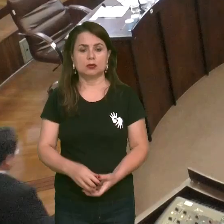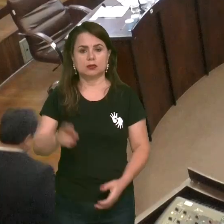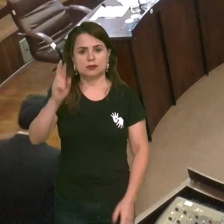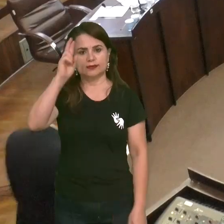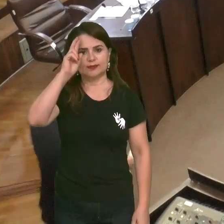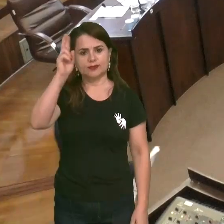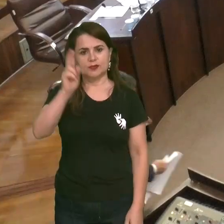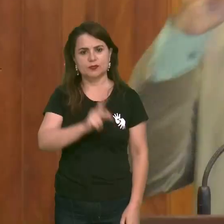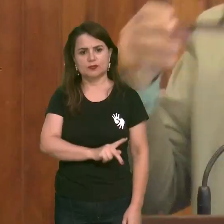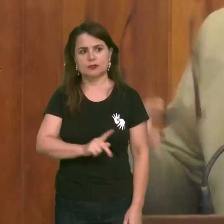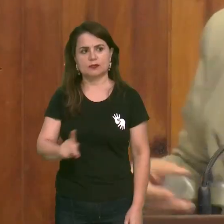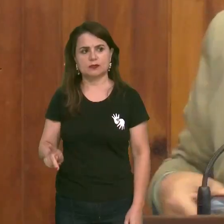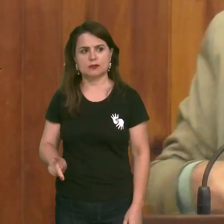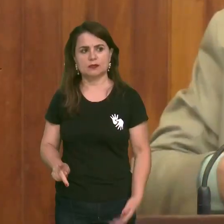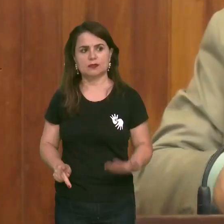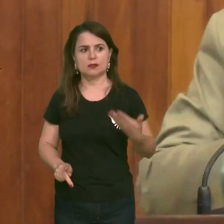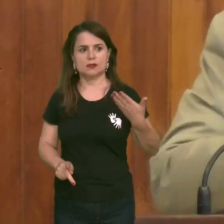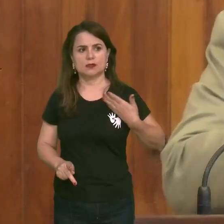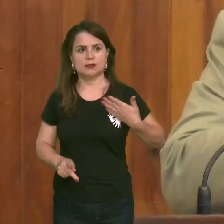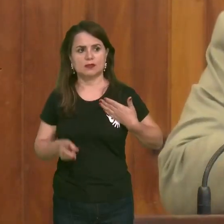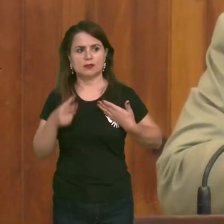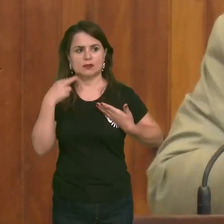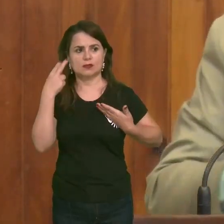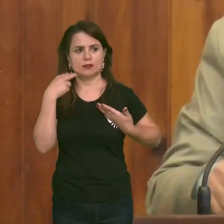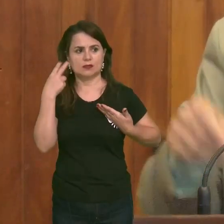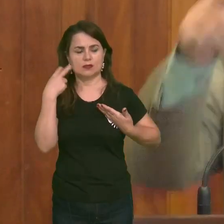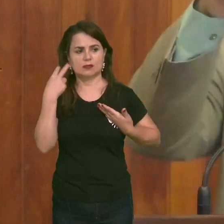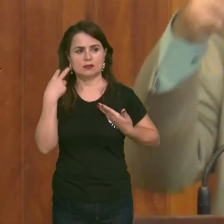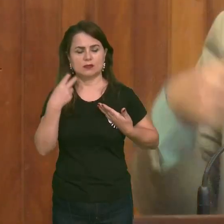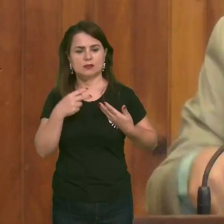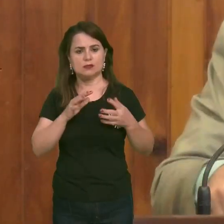senhor presidente novos pares solicitar